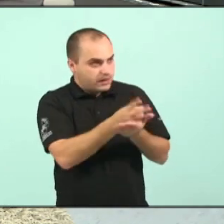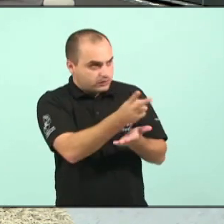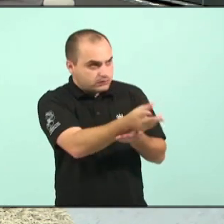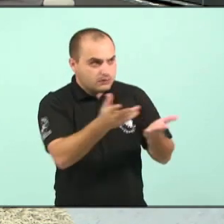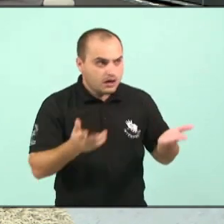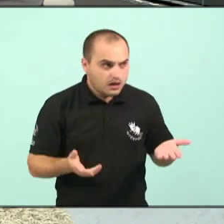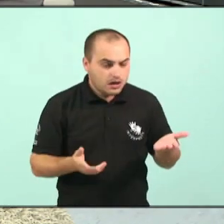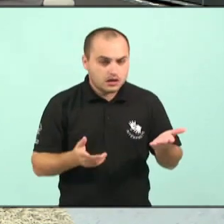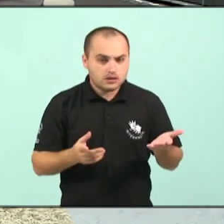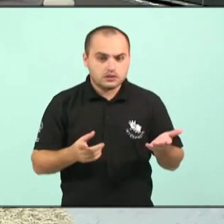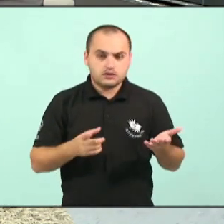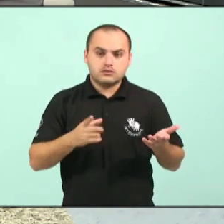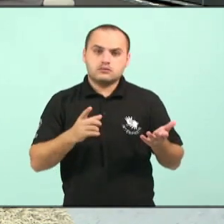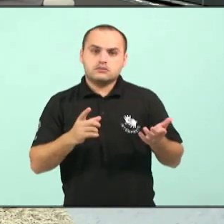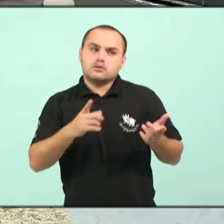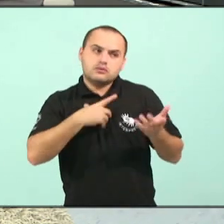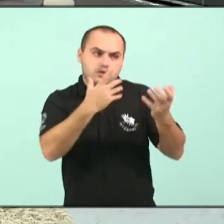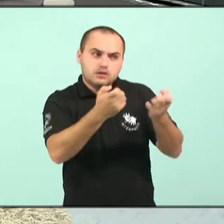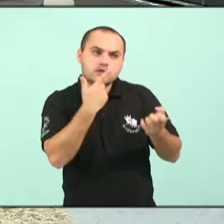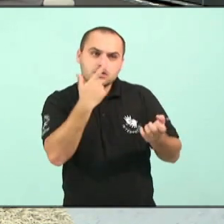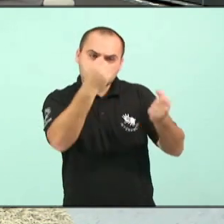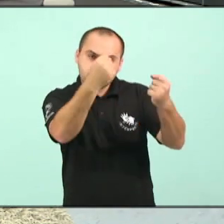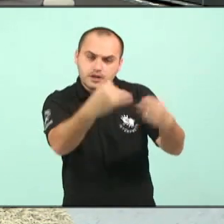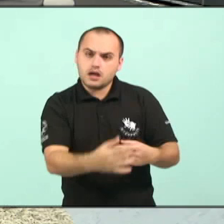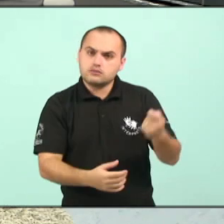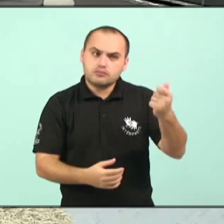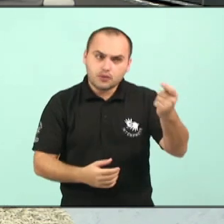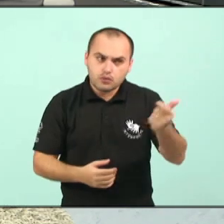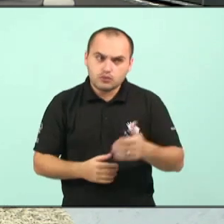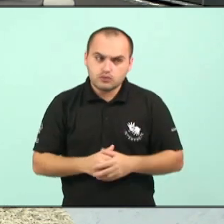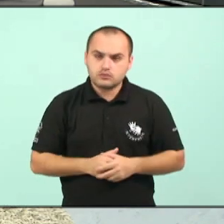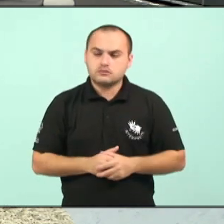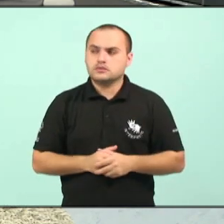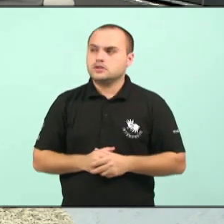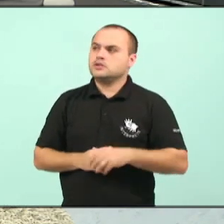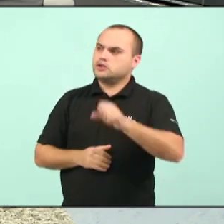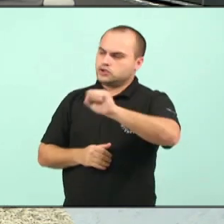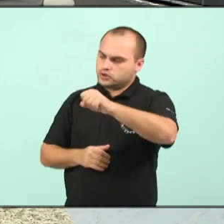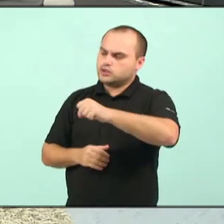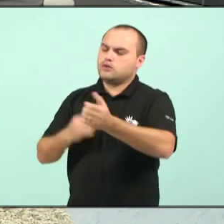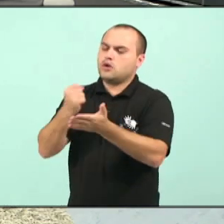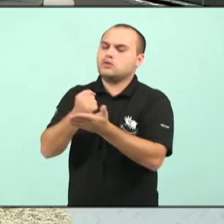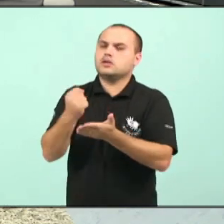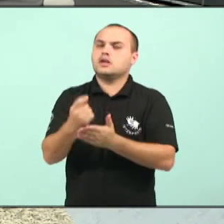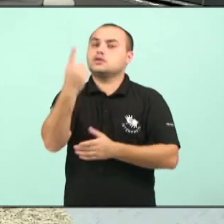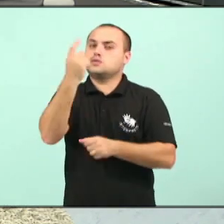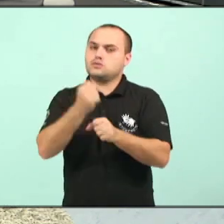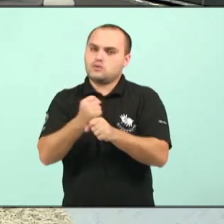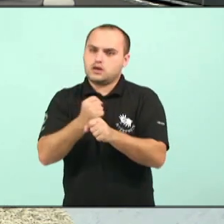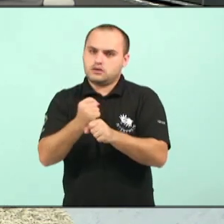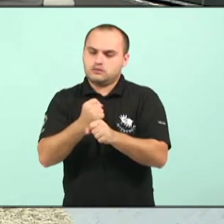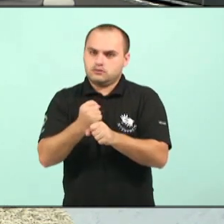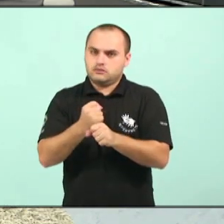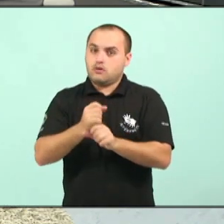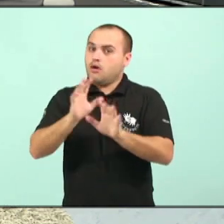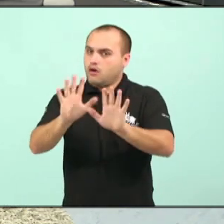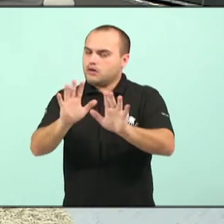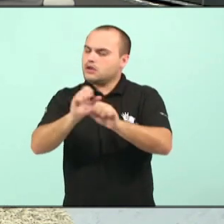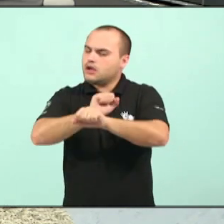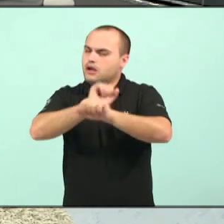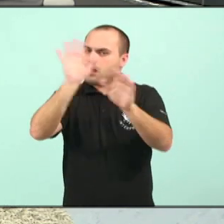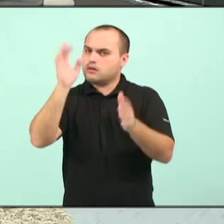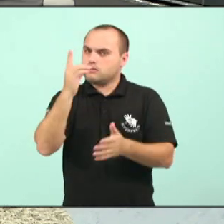continuar essa situação? Eu vi o senhor falar sobre isso na tribuna, inclusive. Foi feito um contrato de um ano, né? E quando nós falamos de contrato, é importante deixar bem